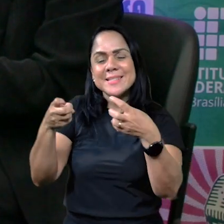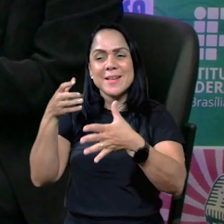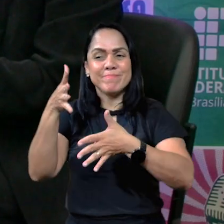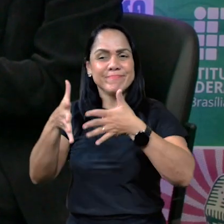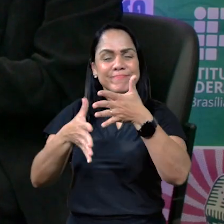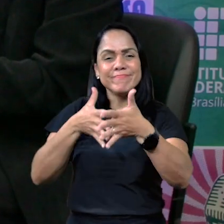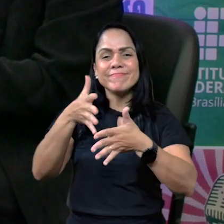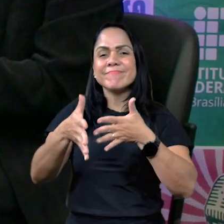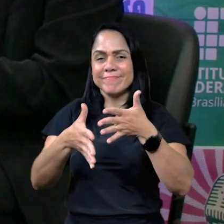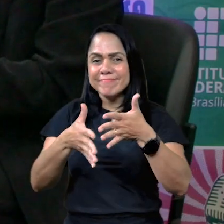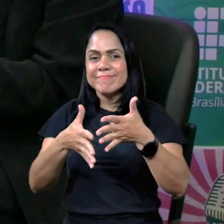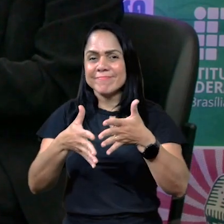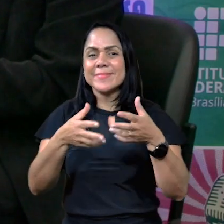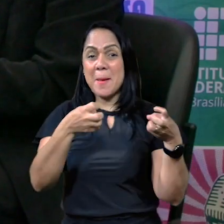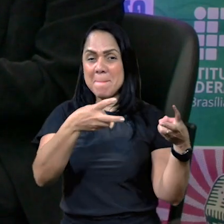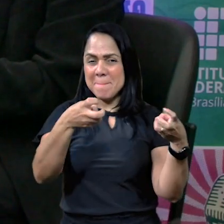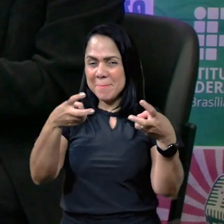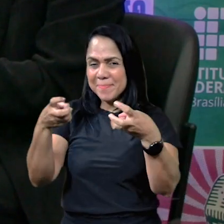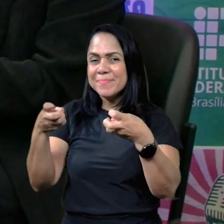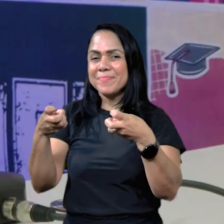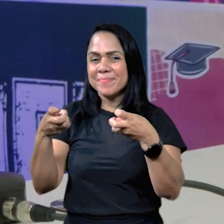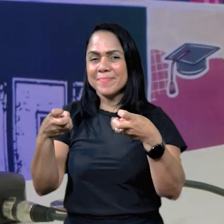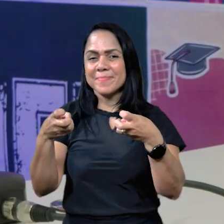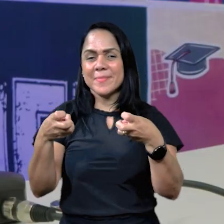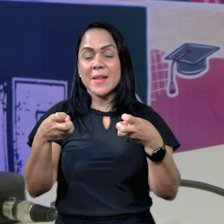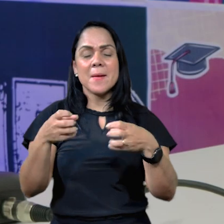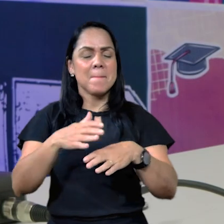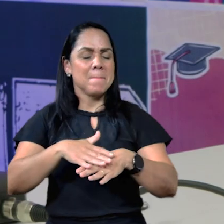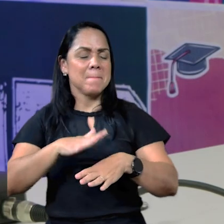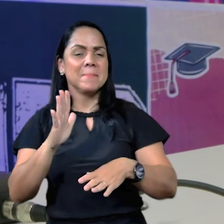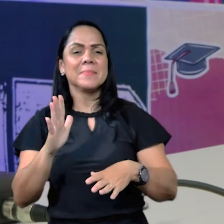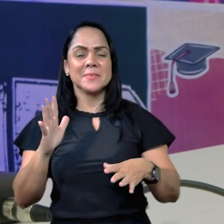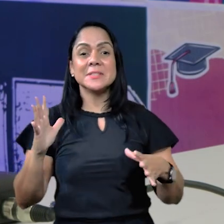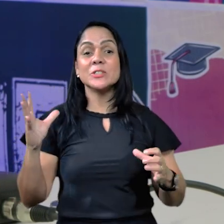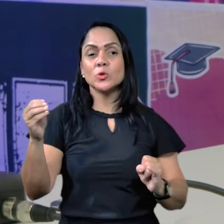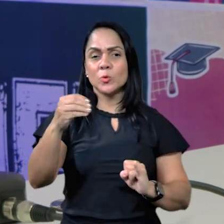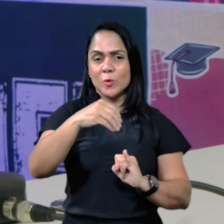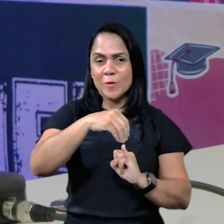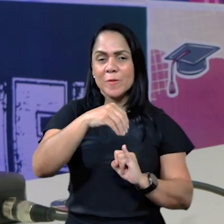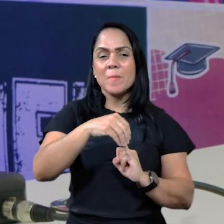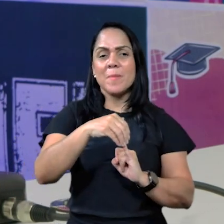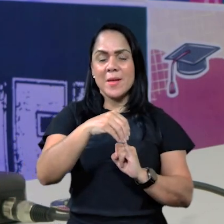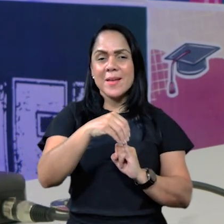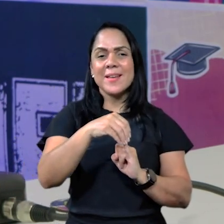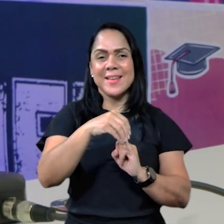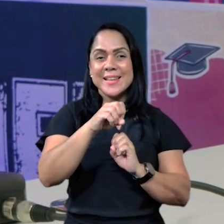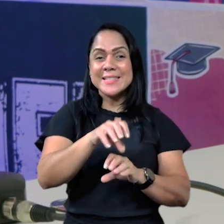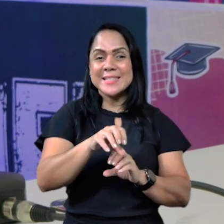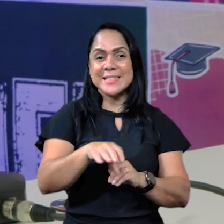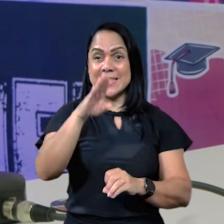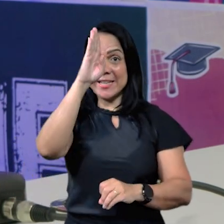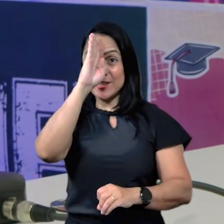da interpretação, você pega. Mas isso é bacana. E o IFB, ele oferece gratuitamente em